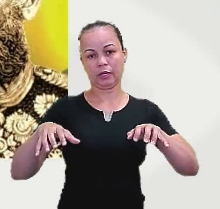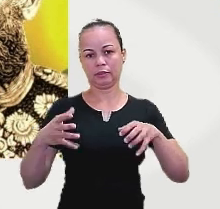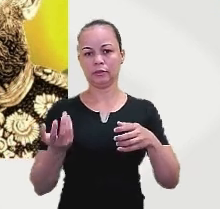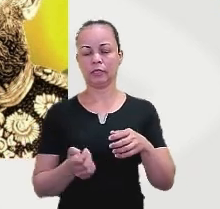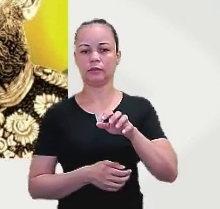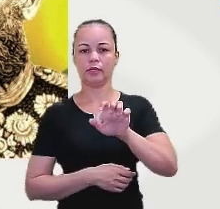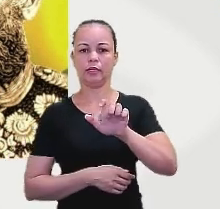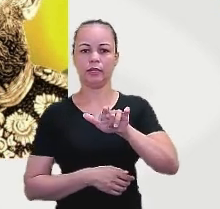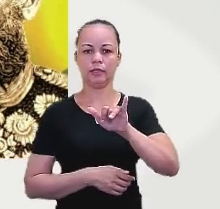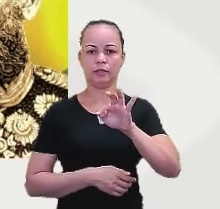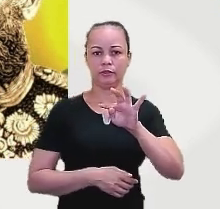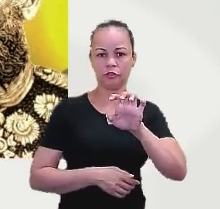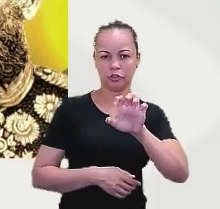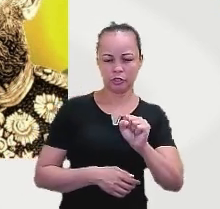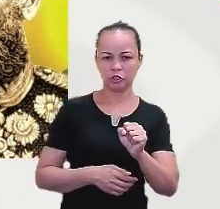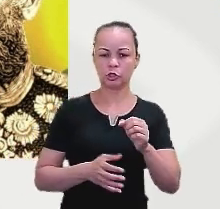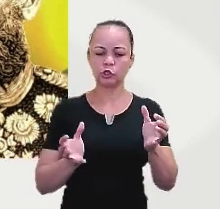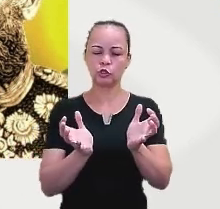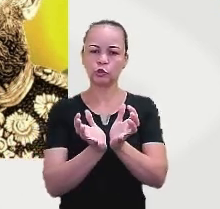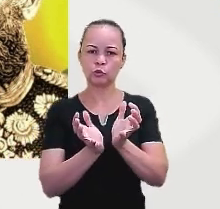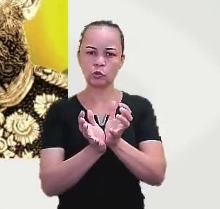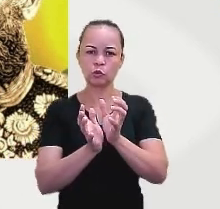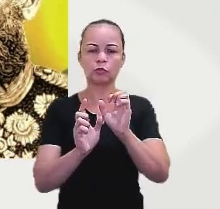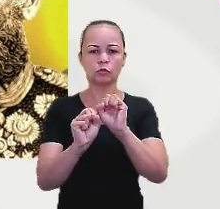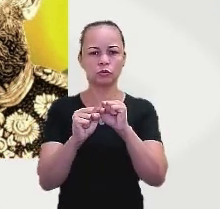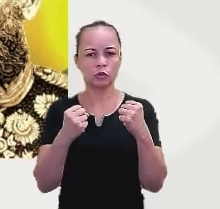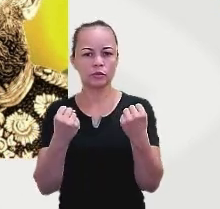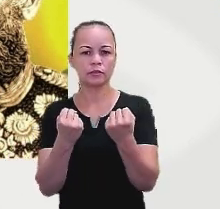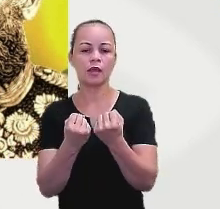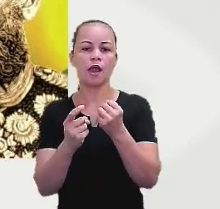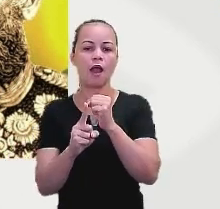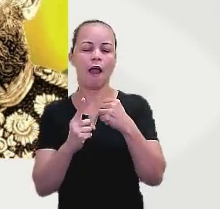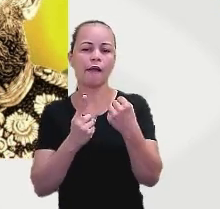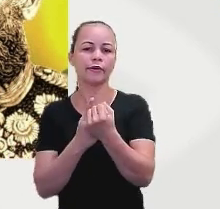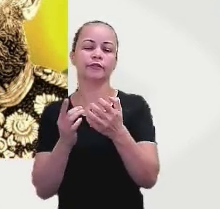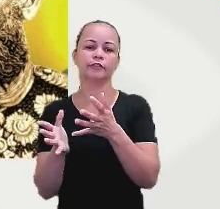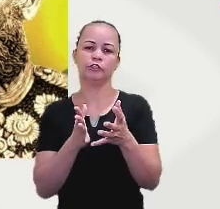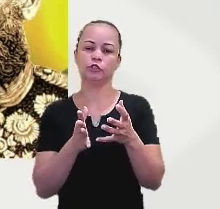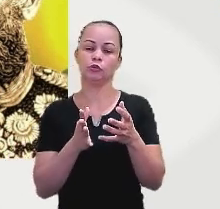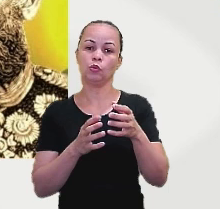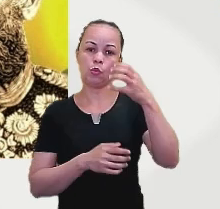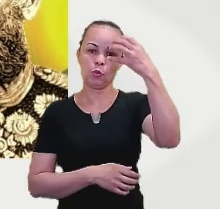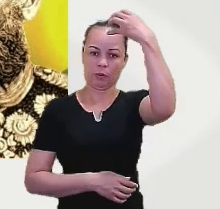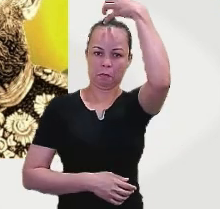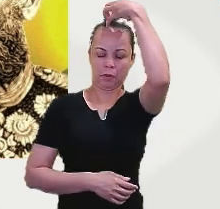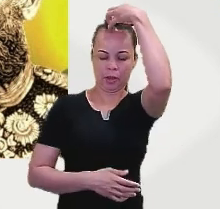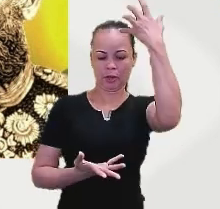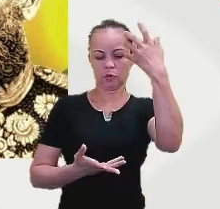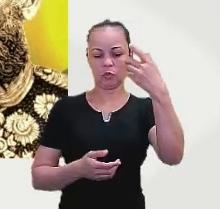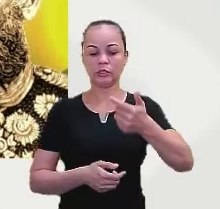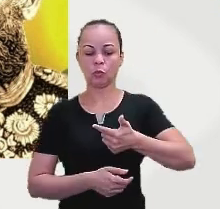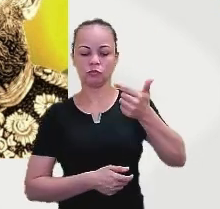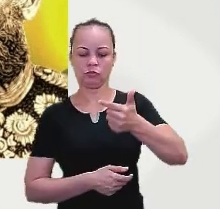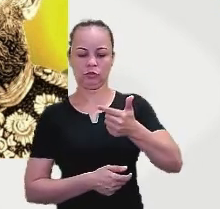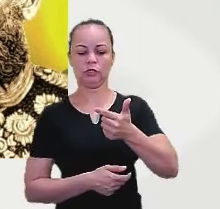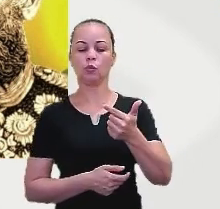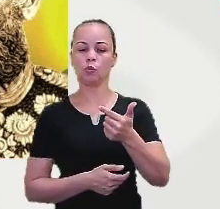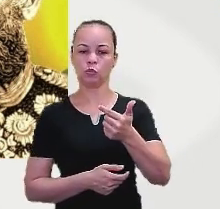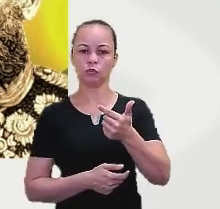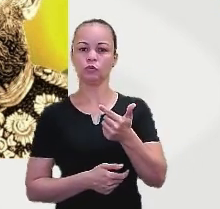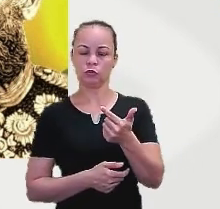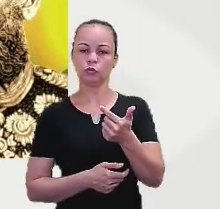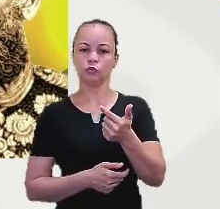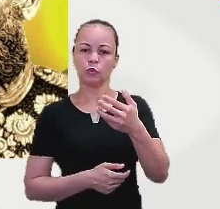elites, desses grupos sociais do Império, culmina com o fim desse Segundo Império,